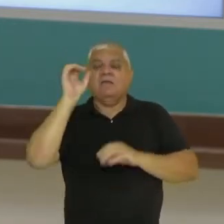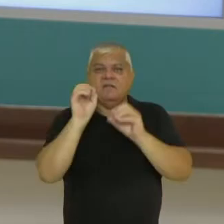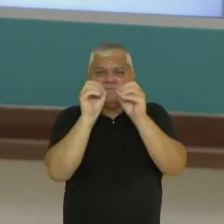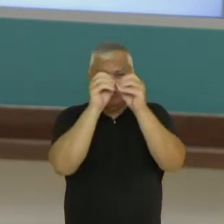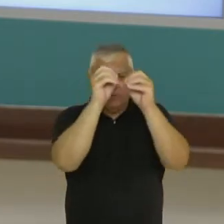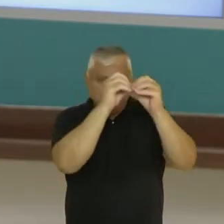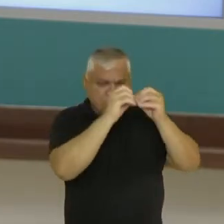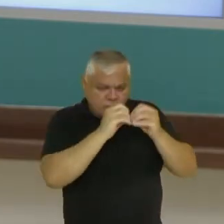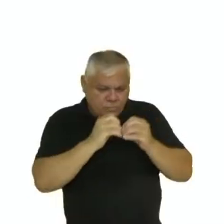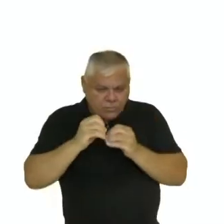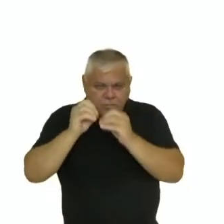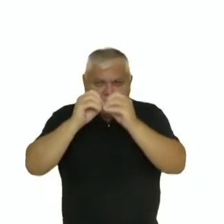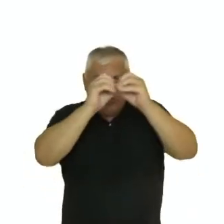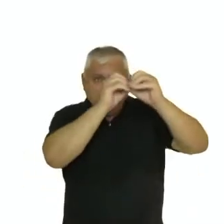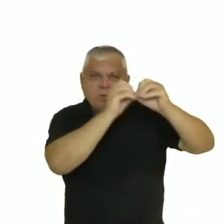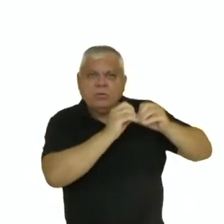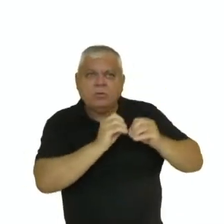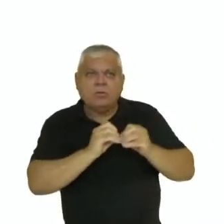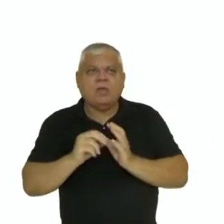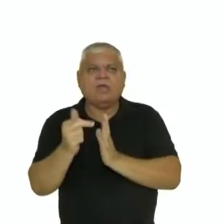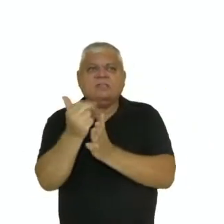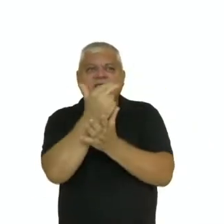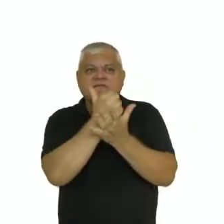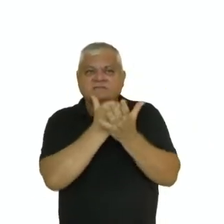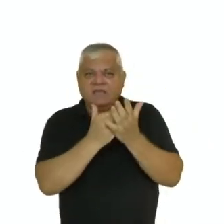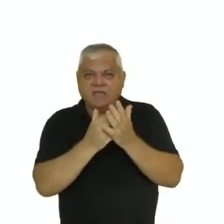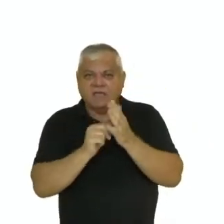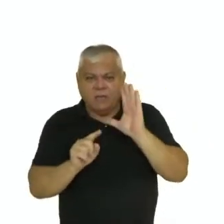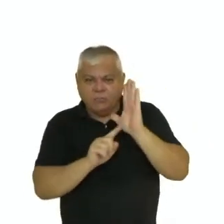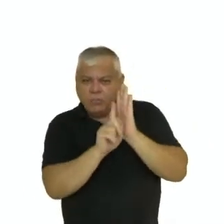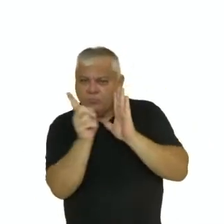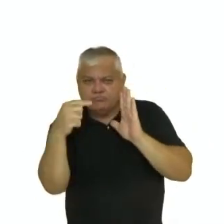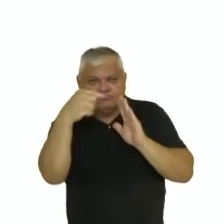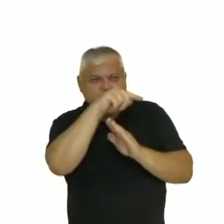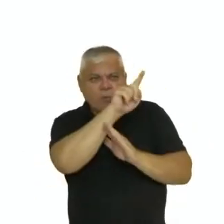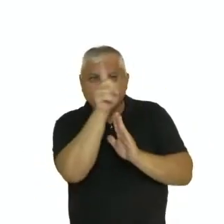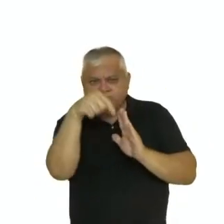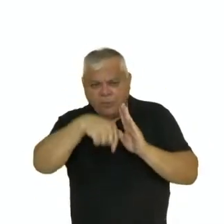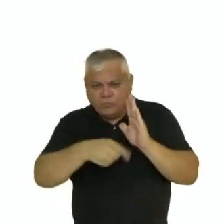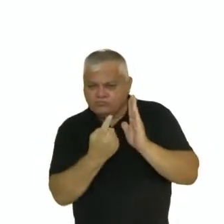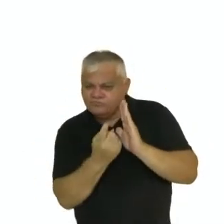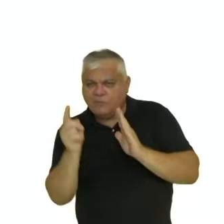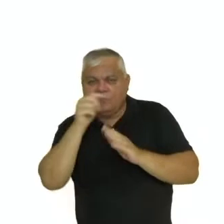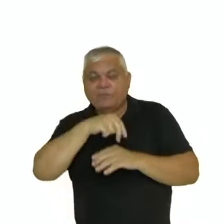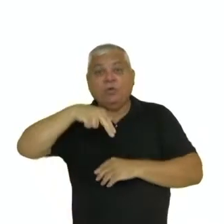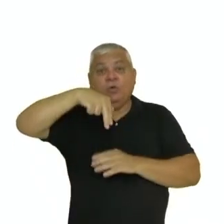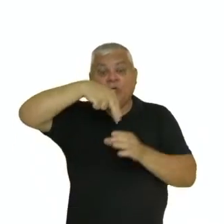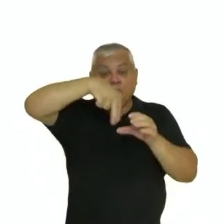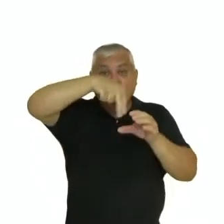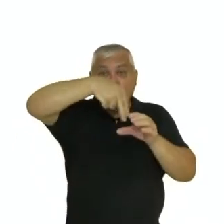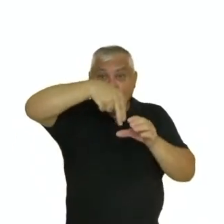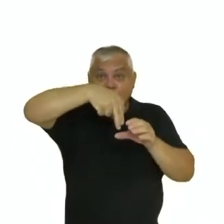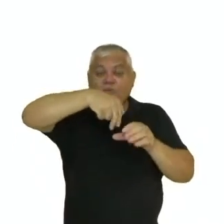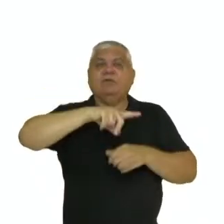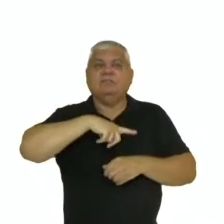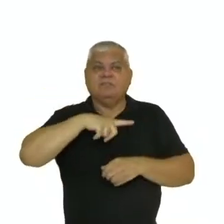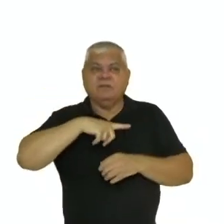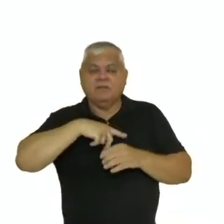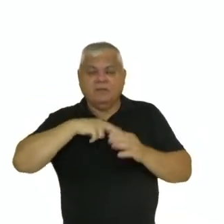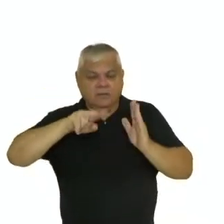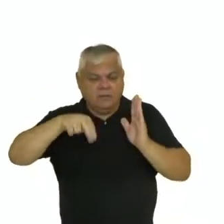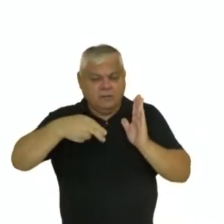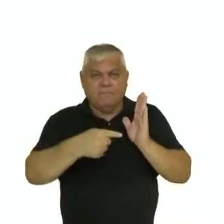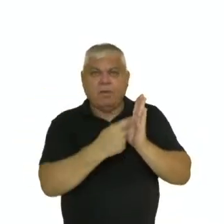para explicá-lo, ficou assim, ó. Então, a gente tem as partículas alfas e o núcleo aqui do átomo do ouro. Então, quando ela colidia com o núcleo,